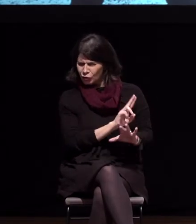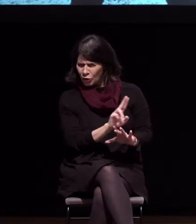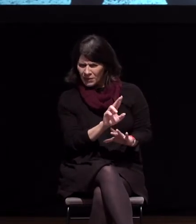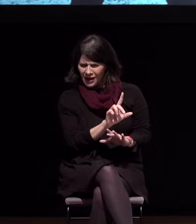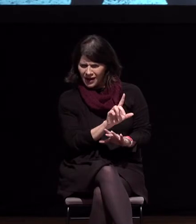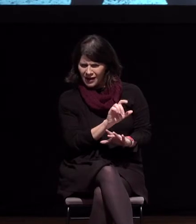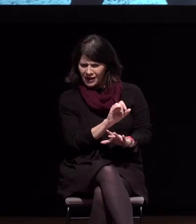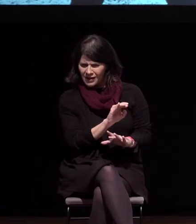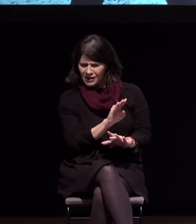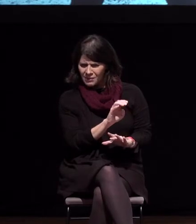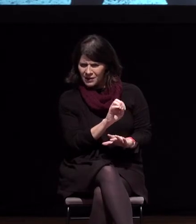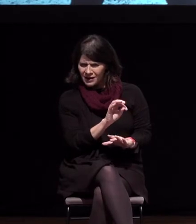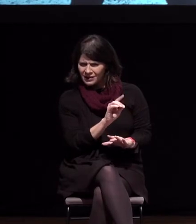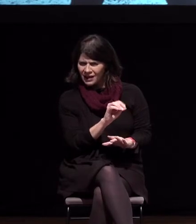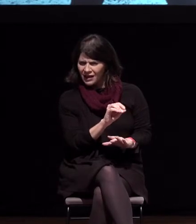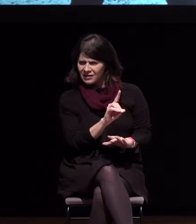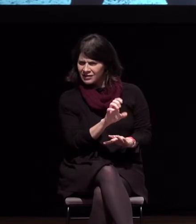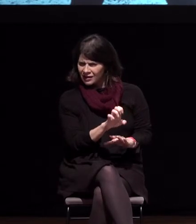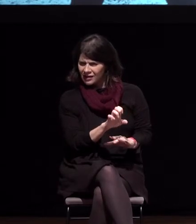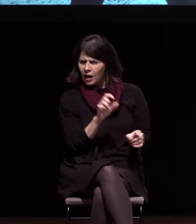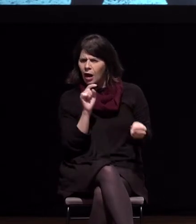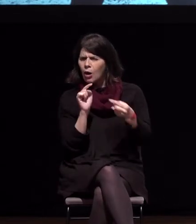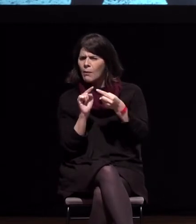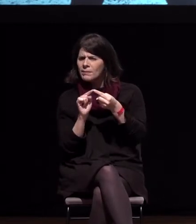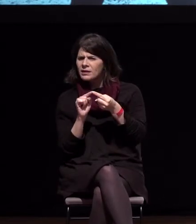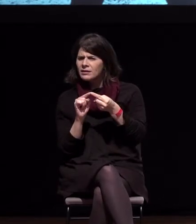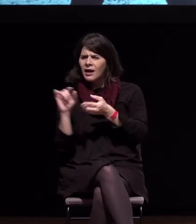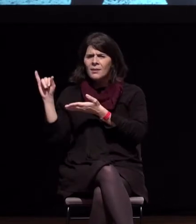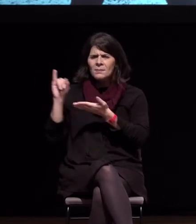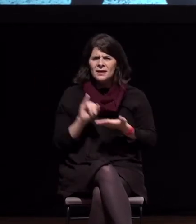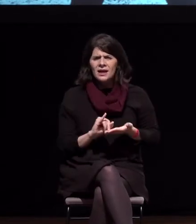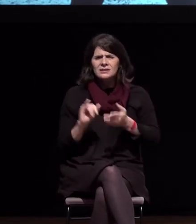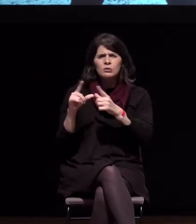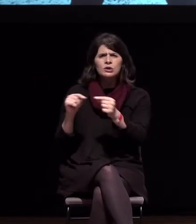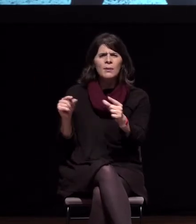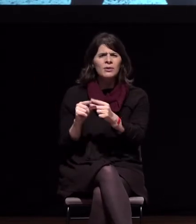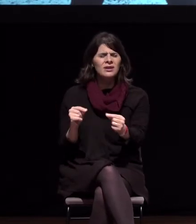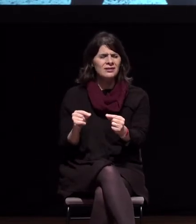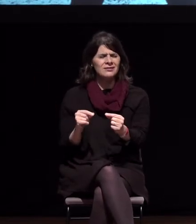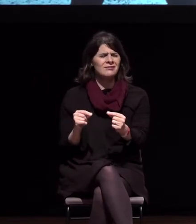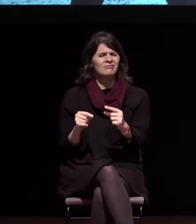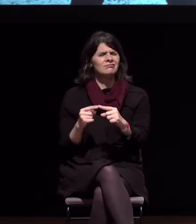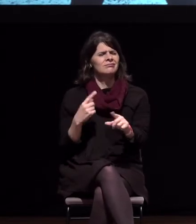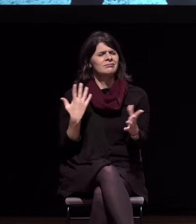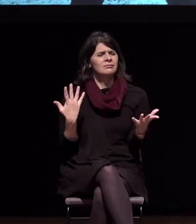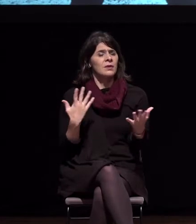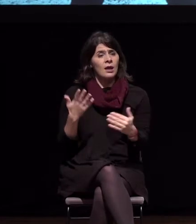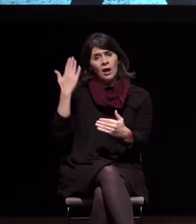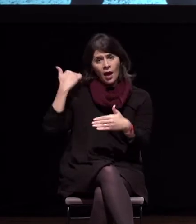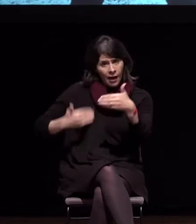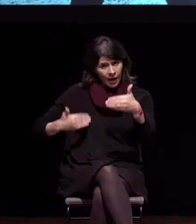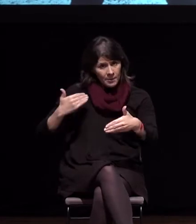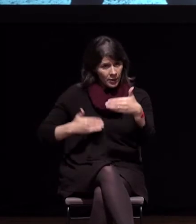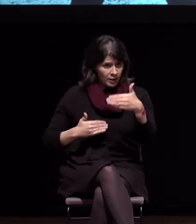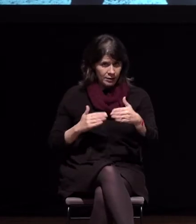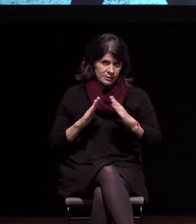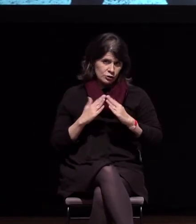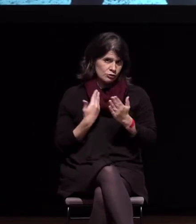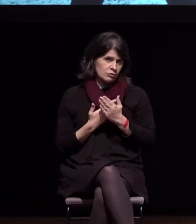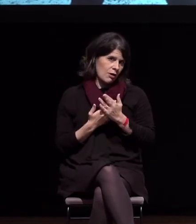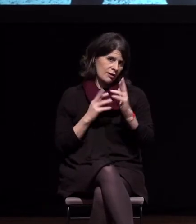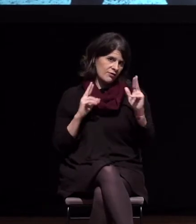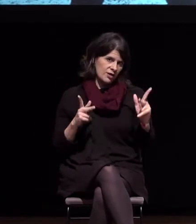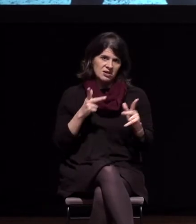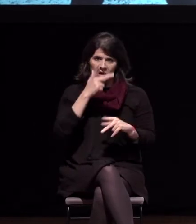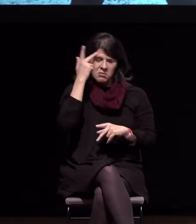a imigração japonesa, os japoneses. Na minha época, a escola era um pouco diferente, né? Então, ninguém